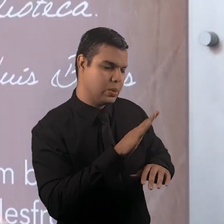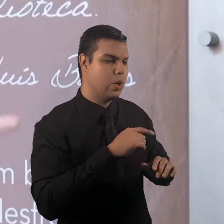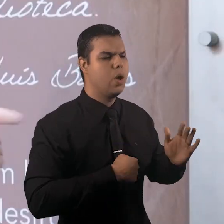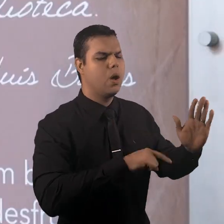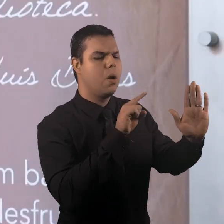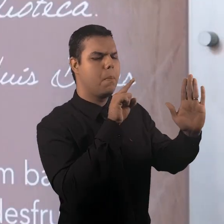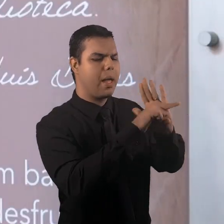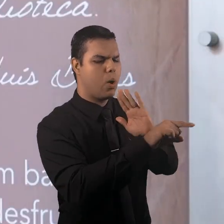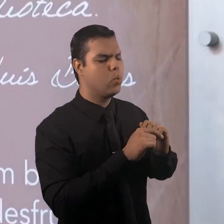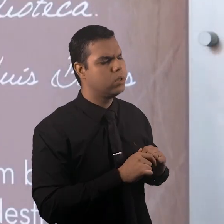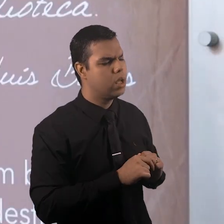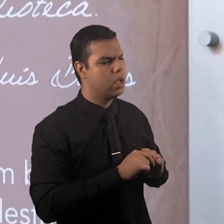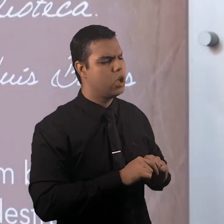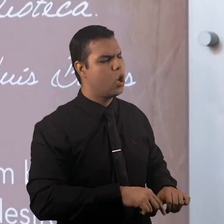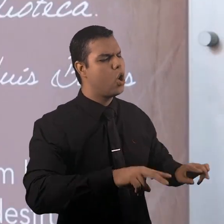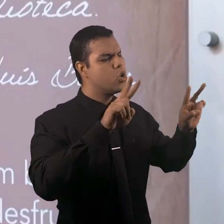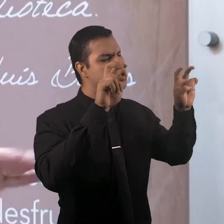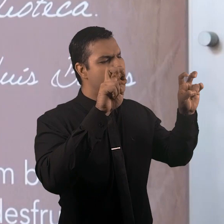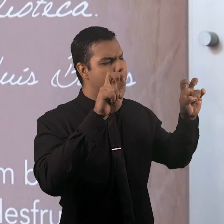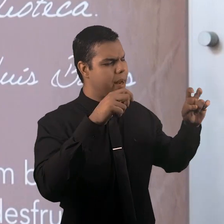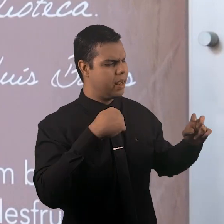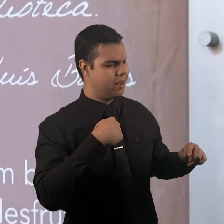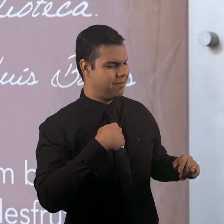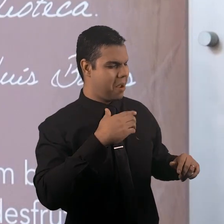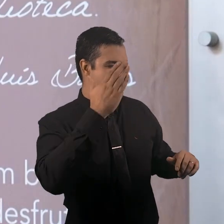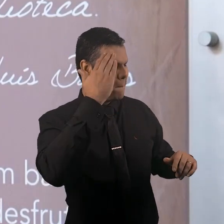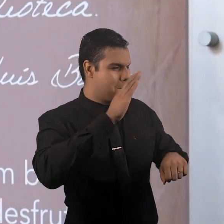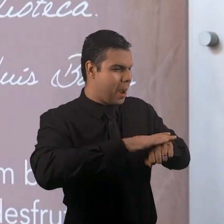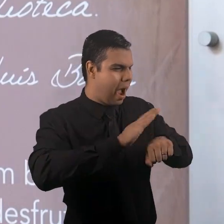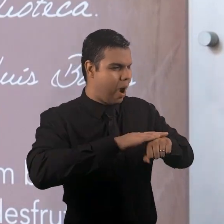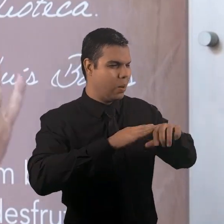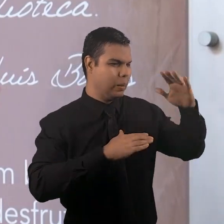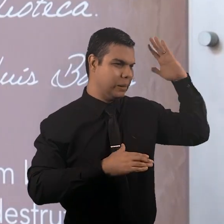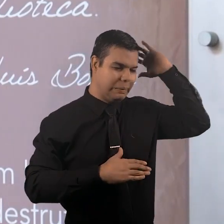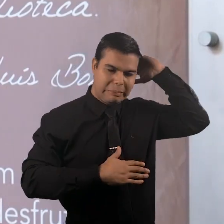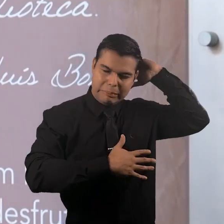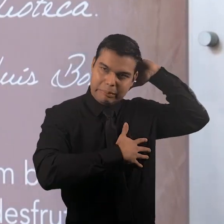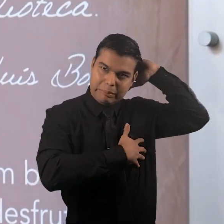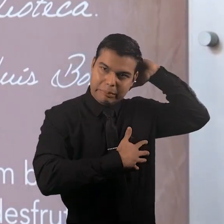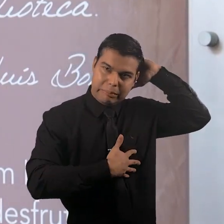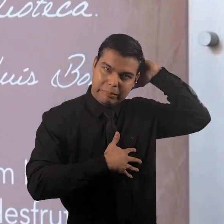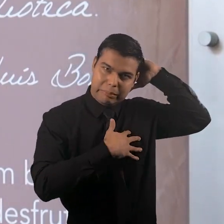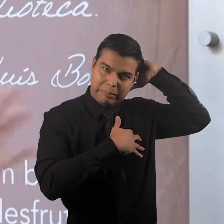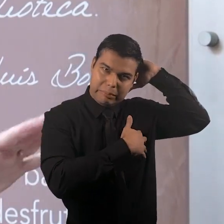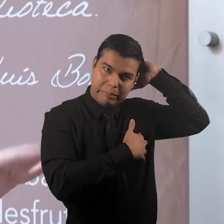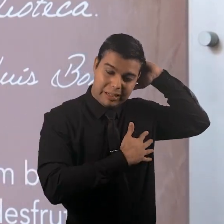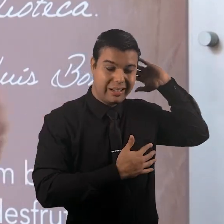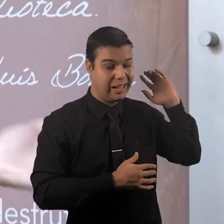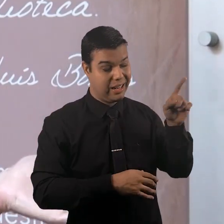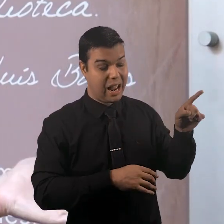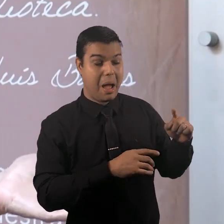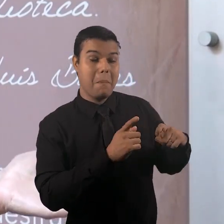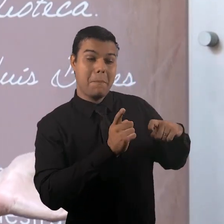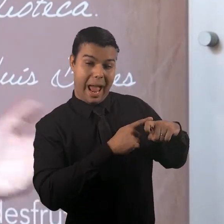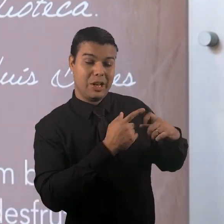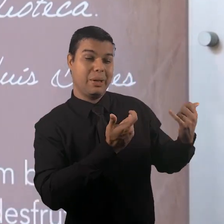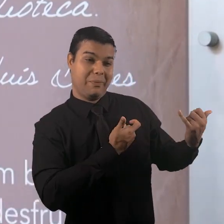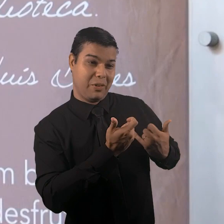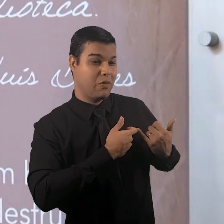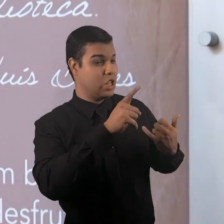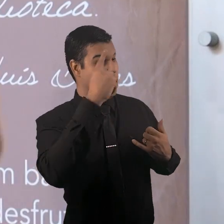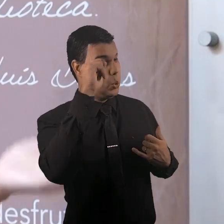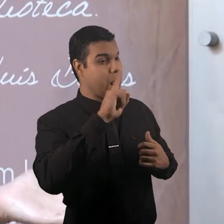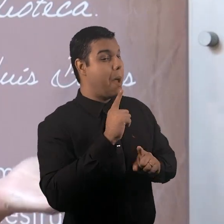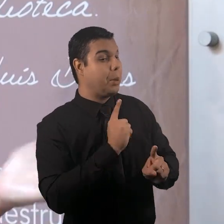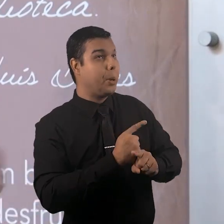pública. Eu queria te perguntar sobre o autoexame, porque eu já tive médico conversando comigo que falou assim, não adianta porque você não vai nunca saber se é um nódulo ou não é